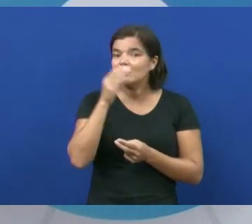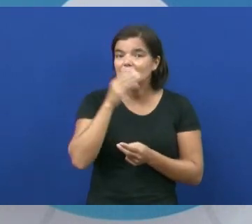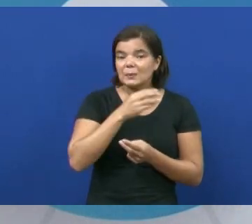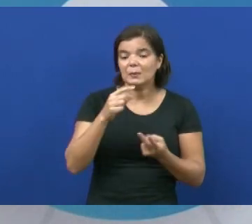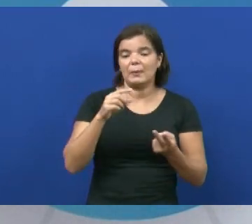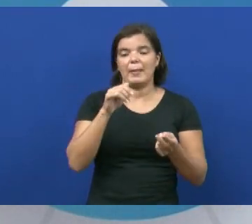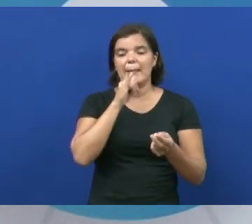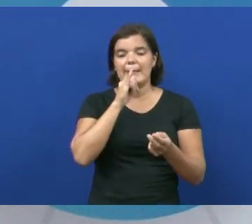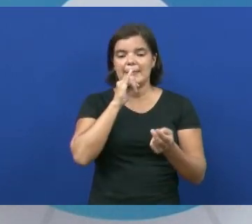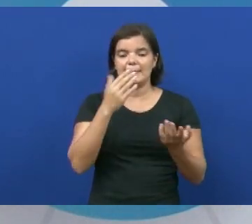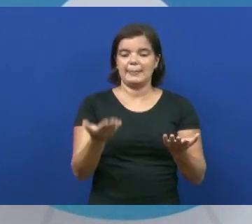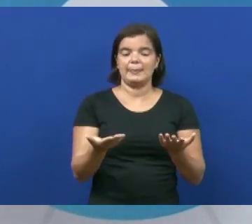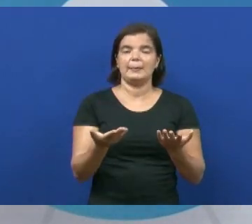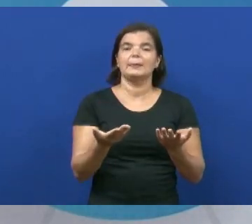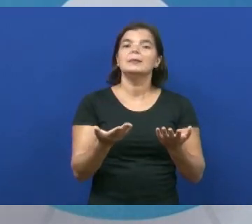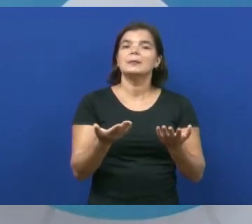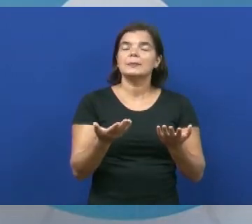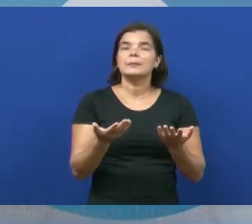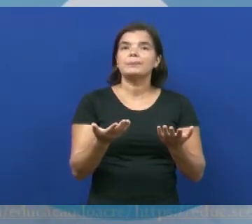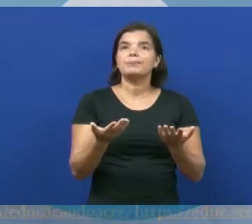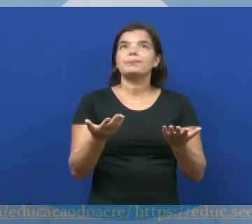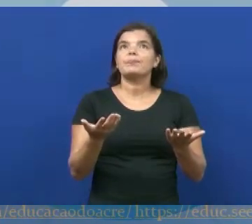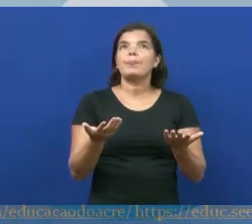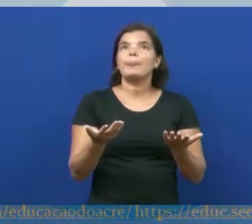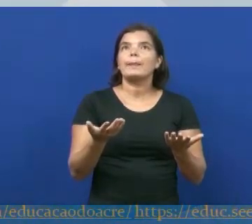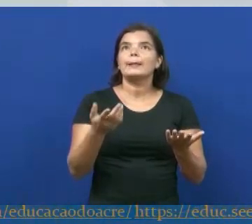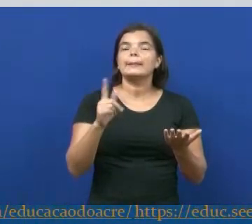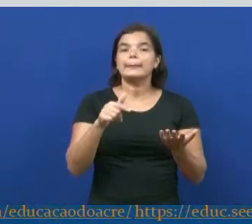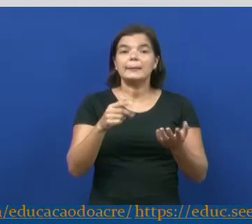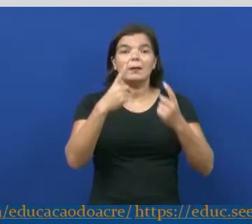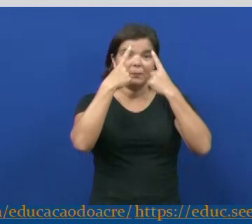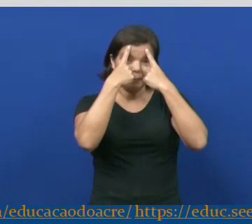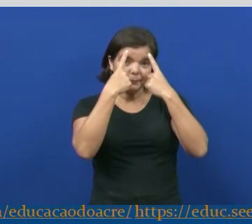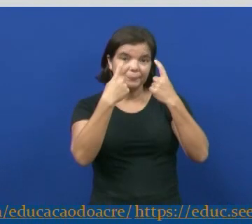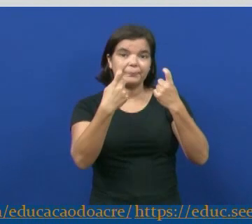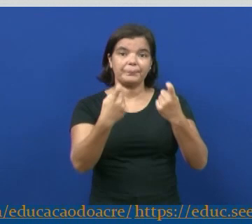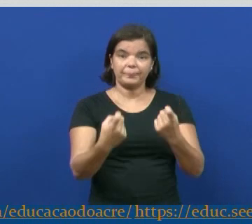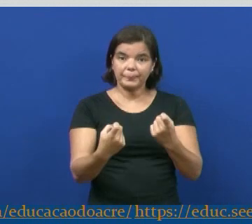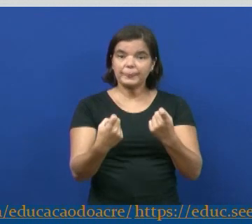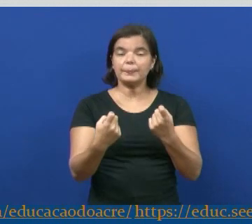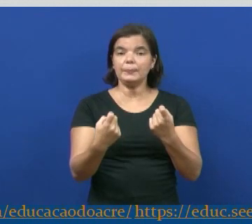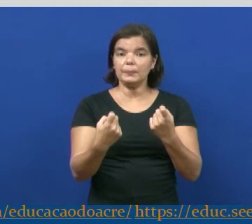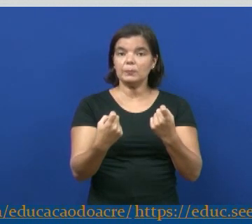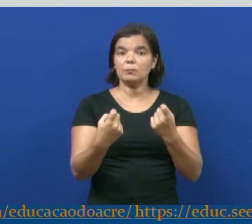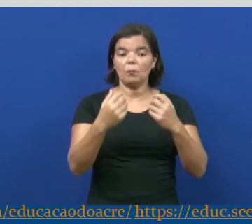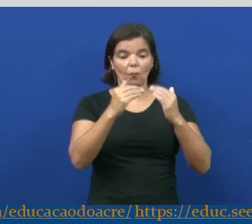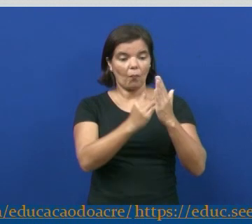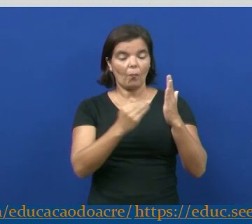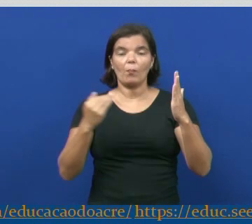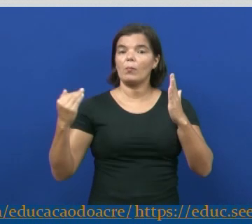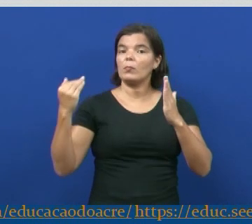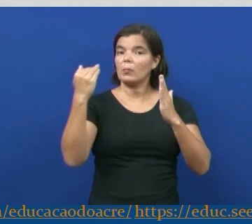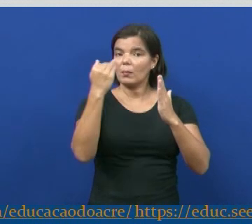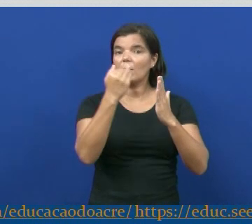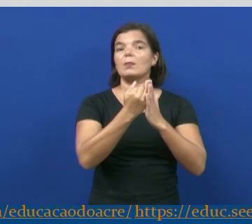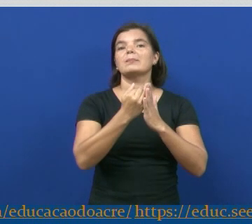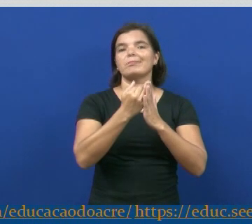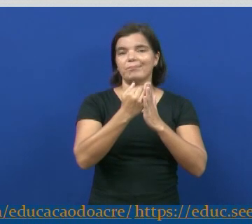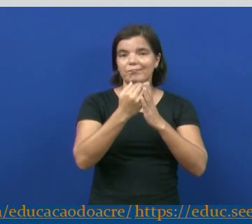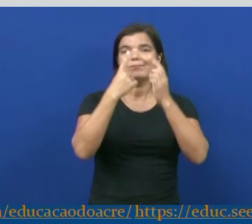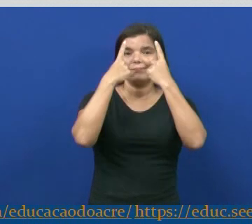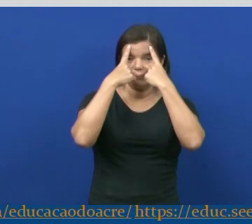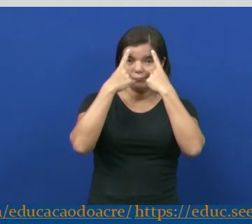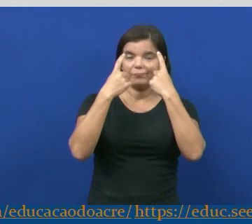em relação à questão da violência, né? Ou seja, um aumento significativo mais ainda